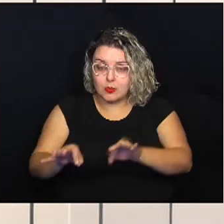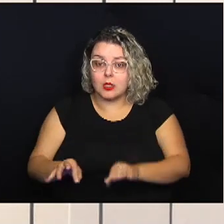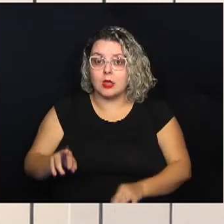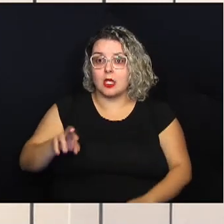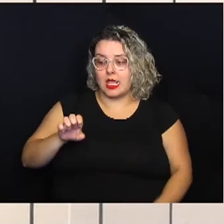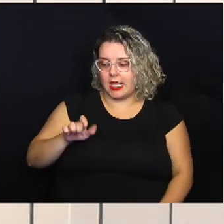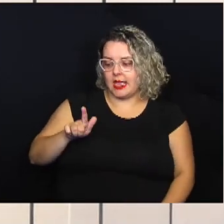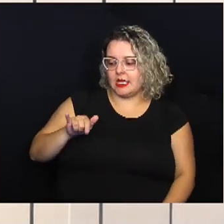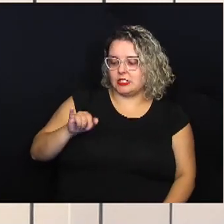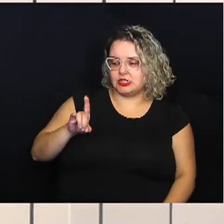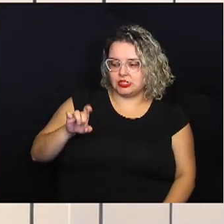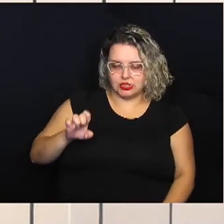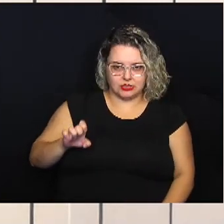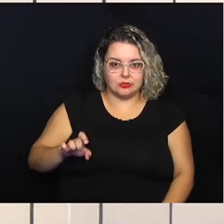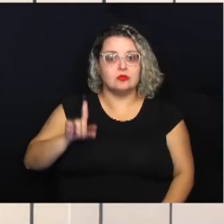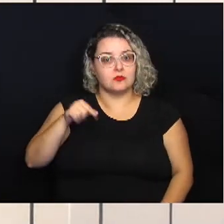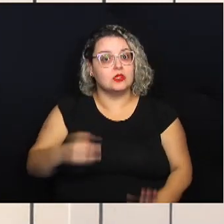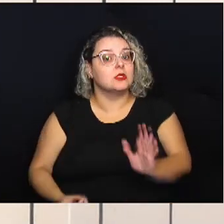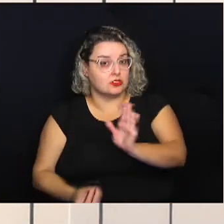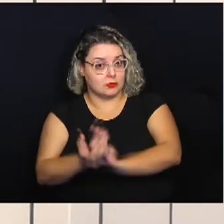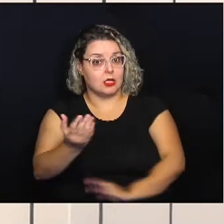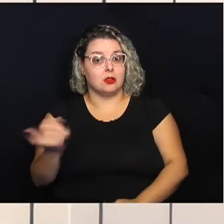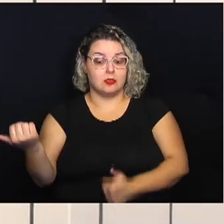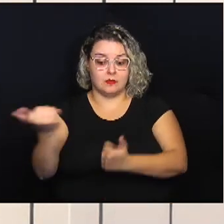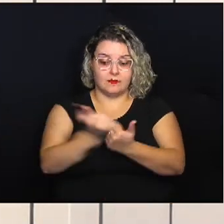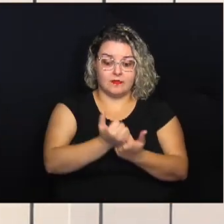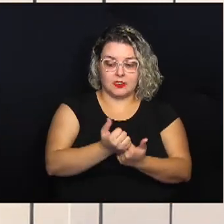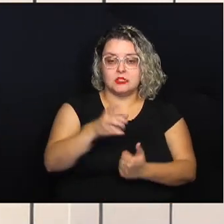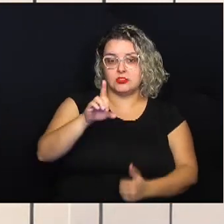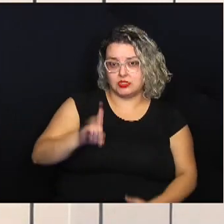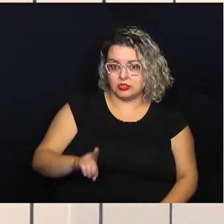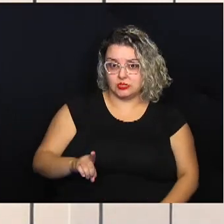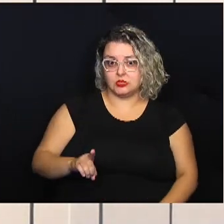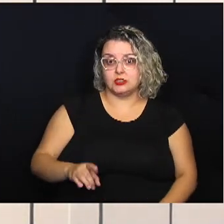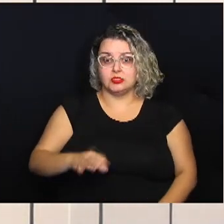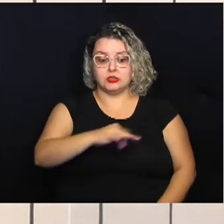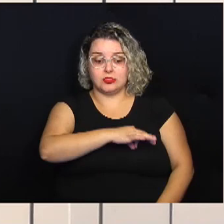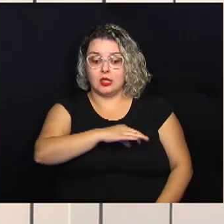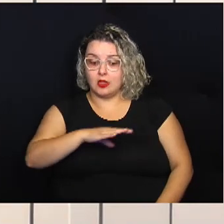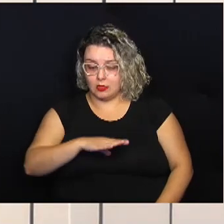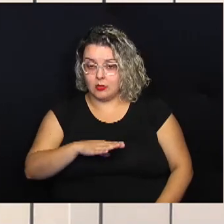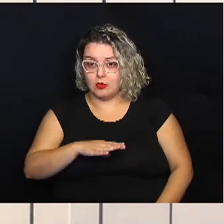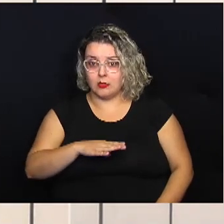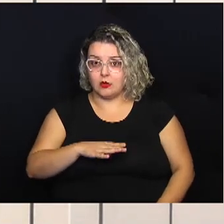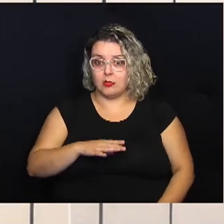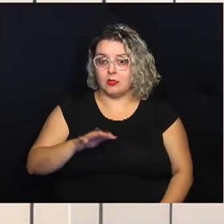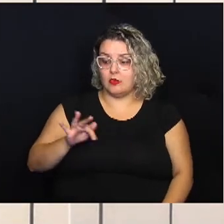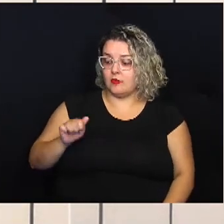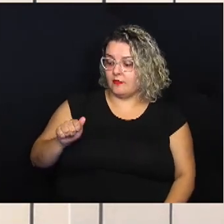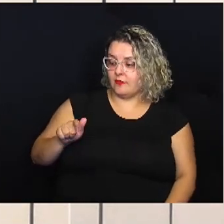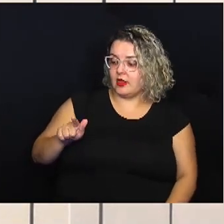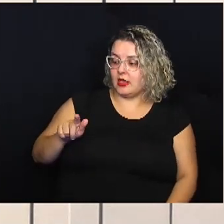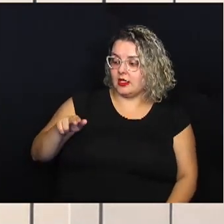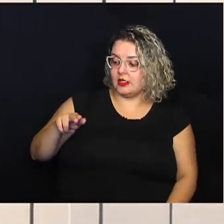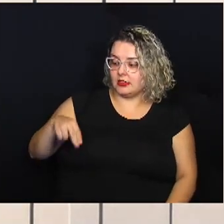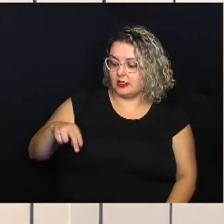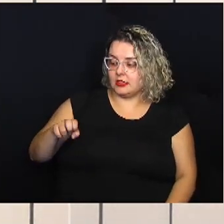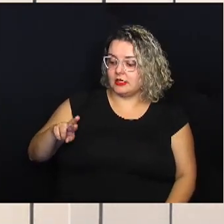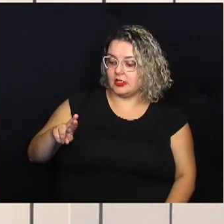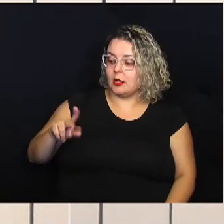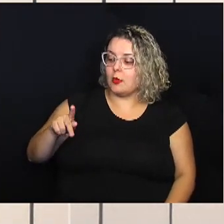foi idealizado pelo vice-diretor da Academia da Guarda Municipal de Campinas, o Fagner Pompiani.